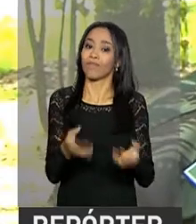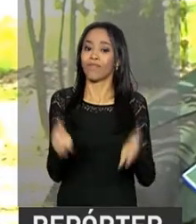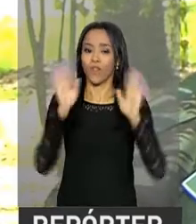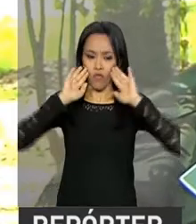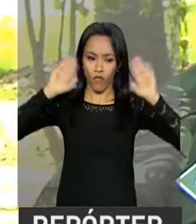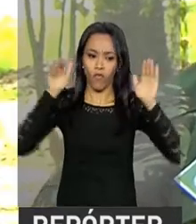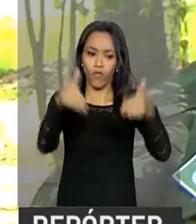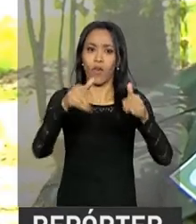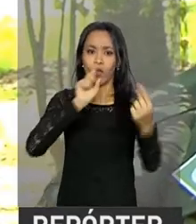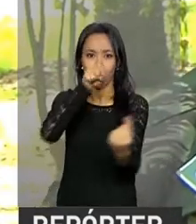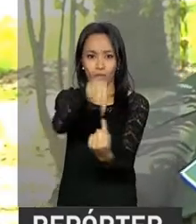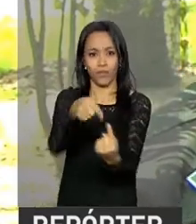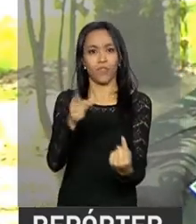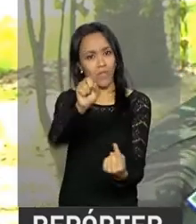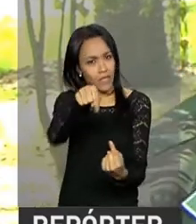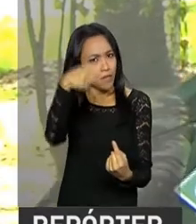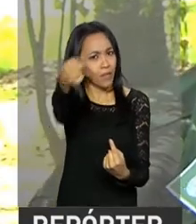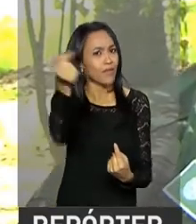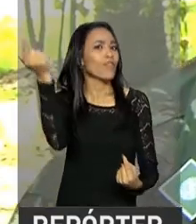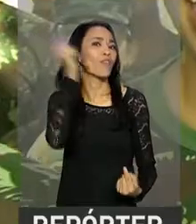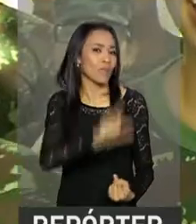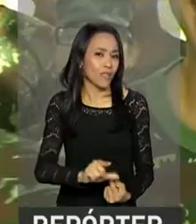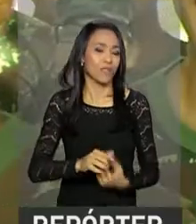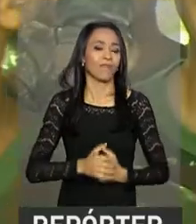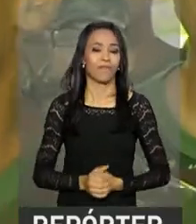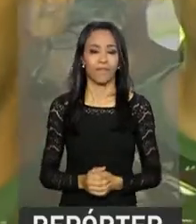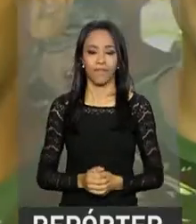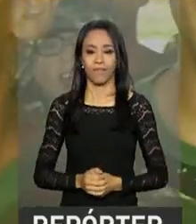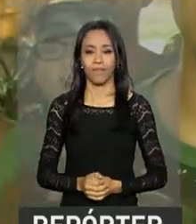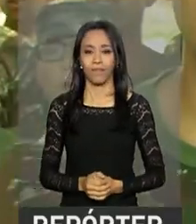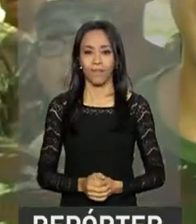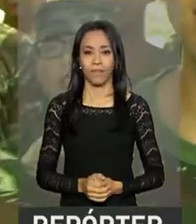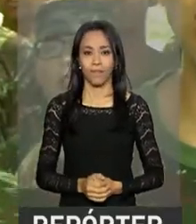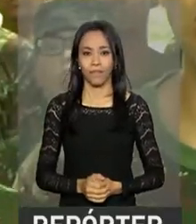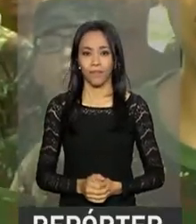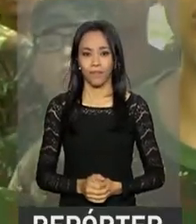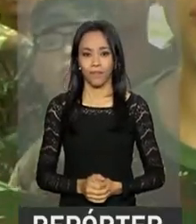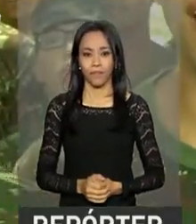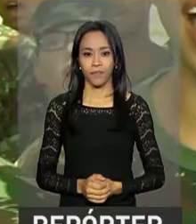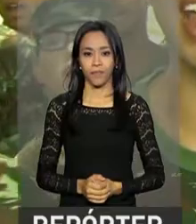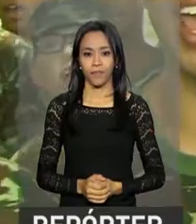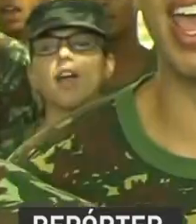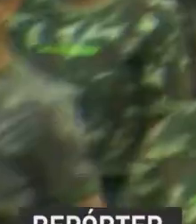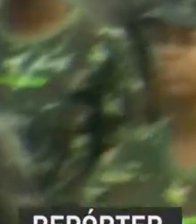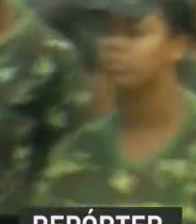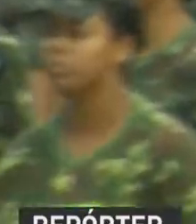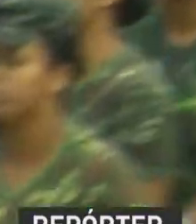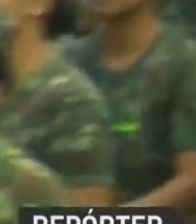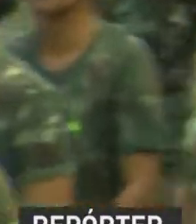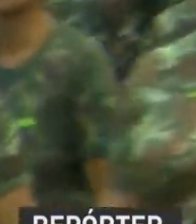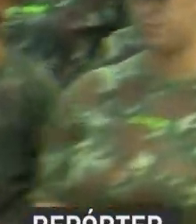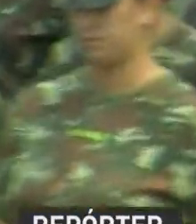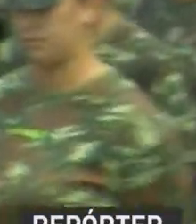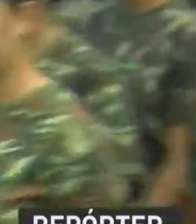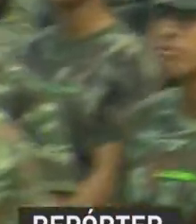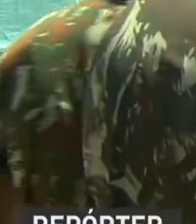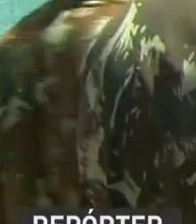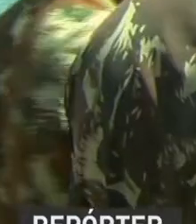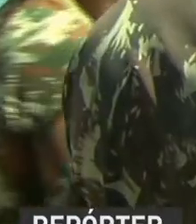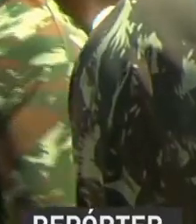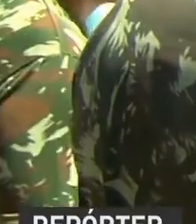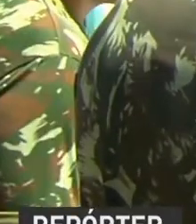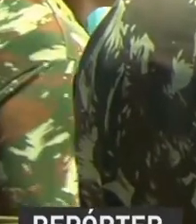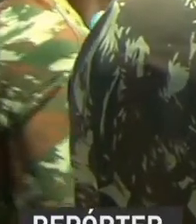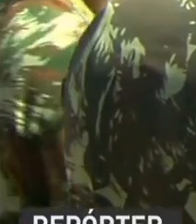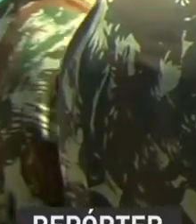no objetivo, que lá na frente vai ter recompensa. Pela glória do Brasil tudo faremos, das